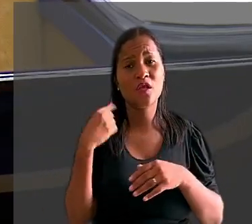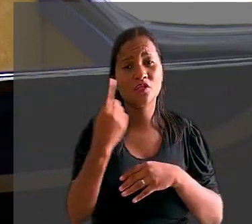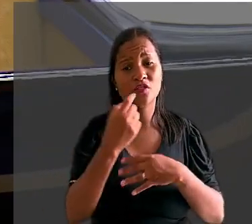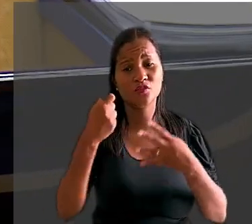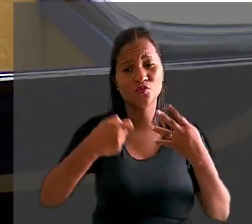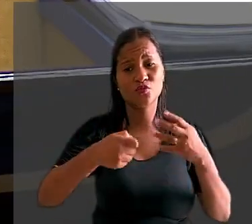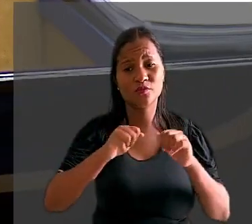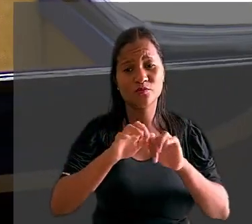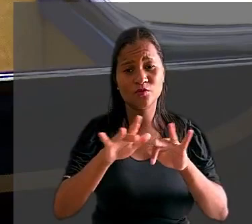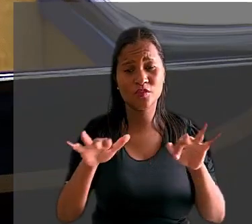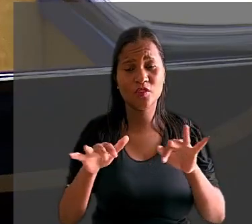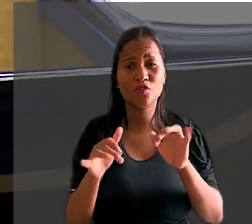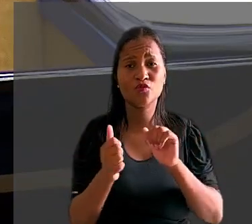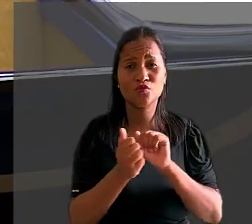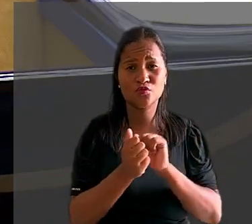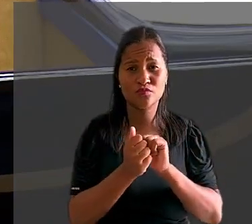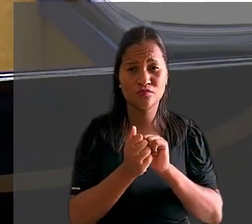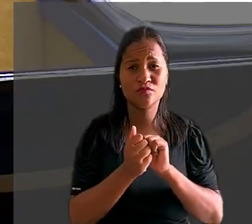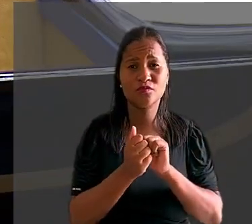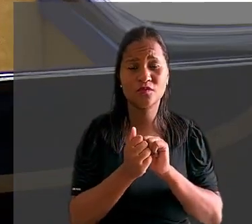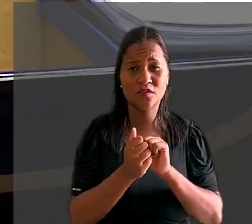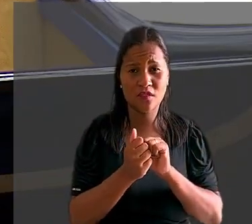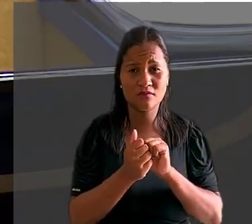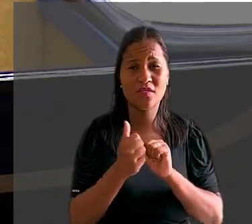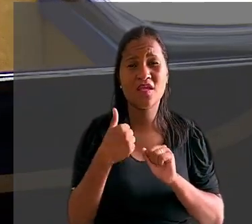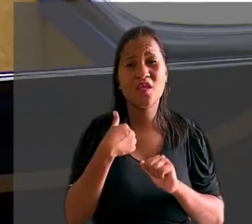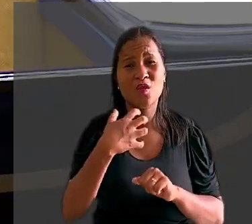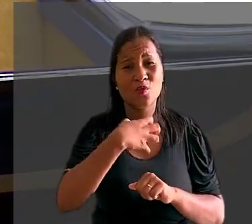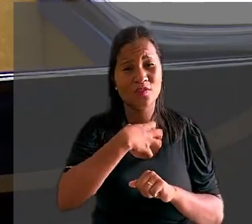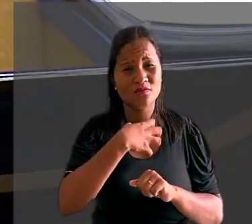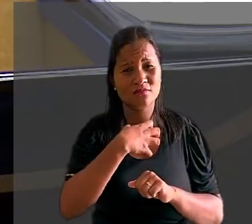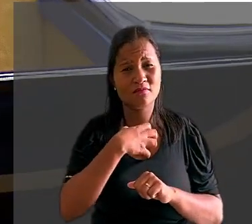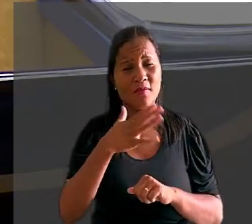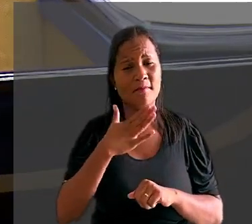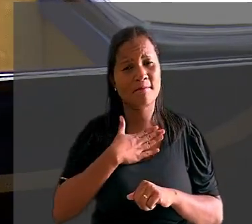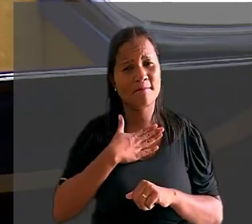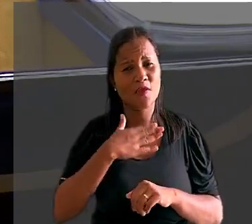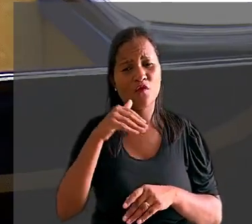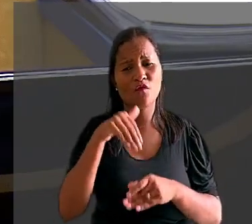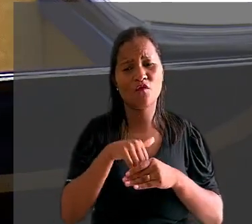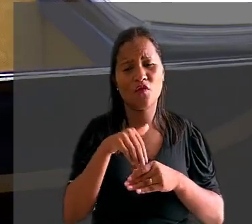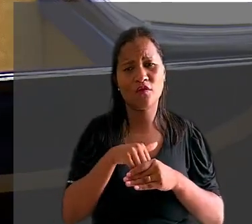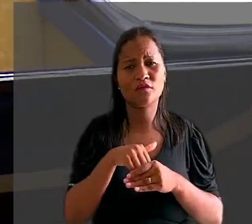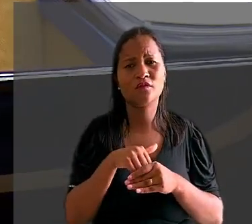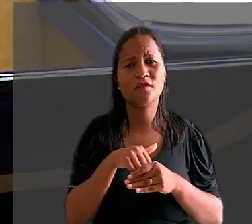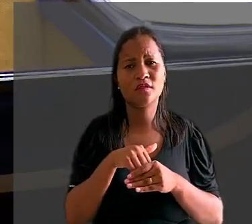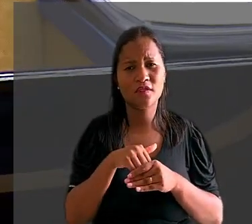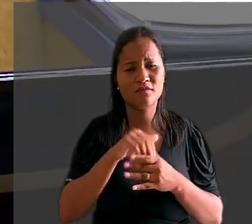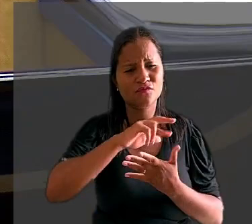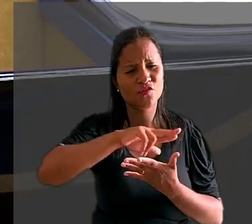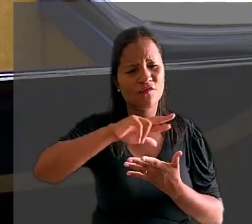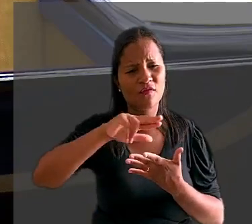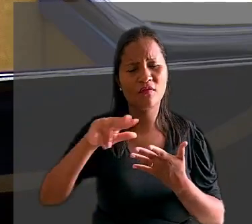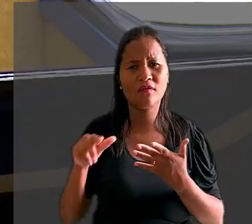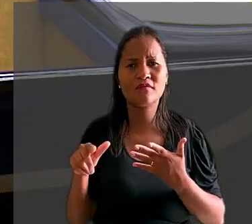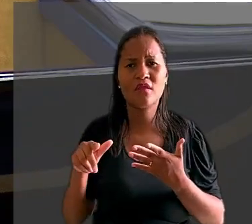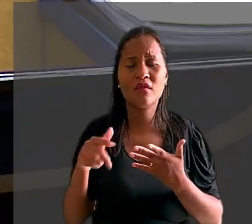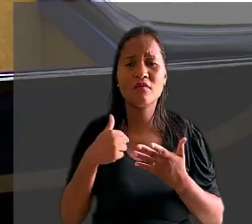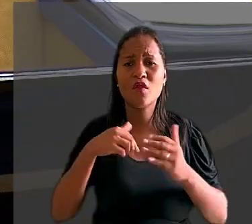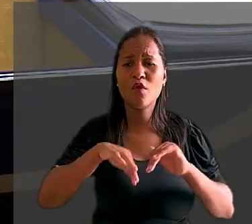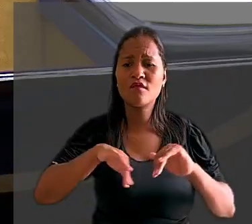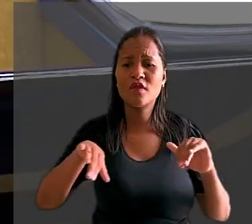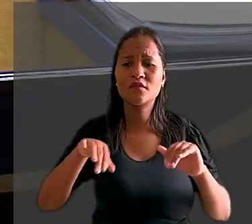nossa jurisprudência com a jurisprudência das turmas, que eu cito aqui em meu voto diversos precedentes, que